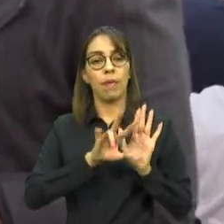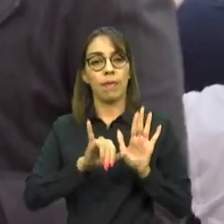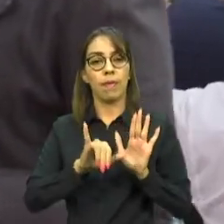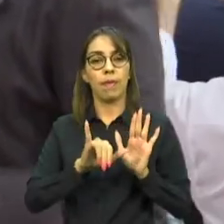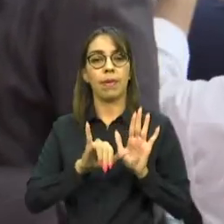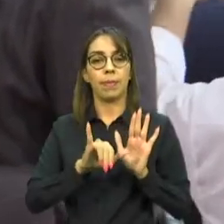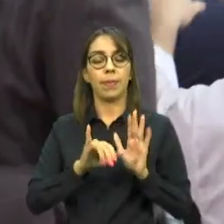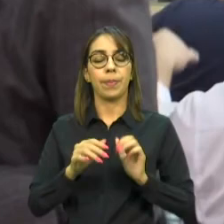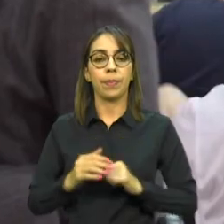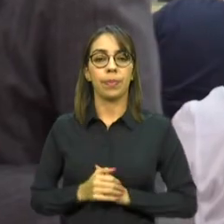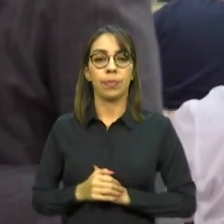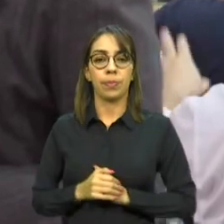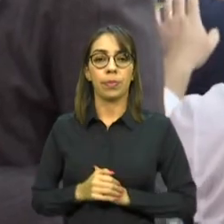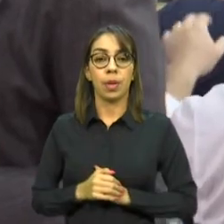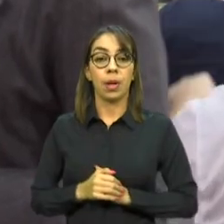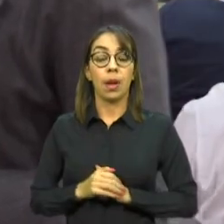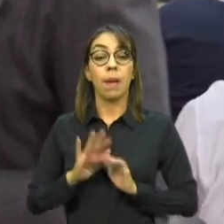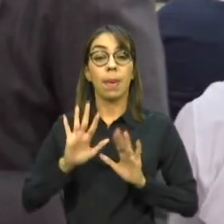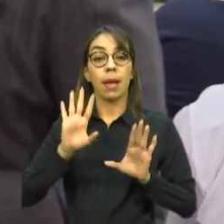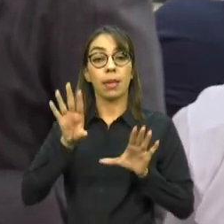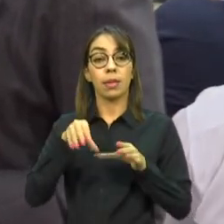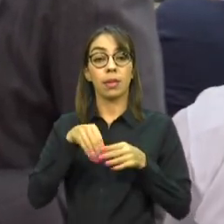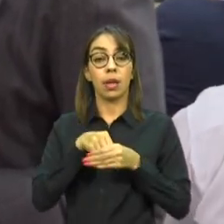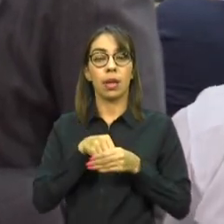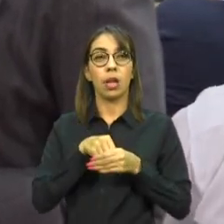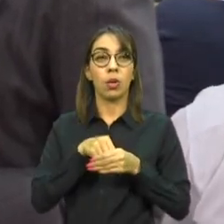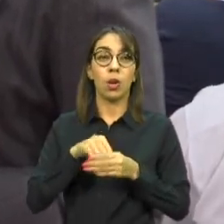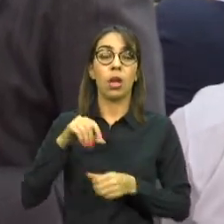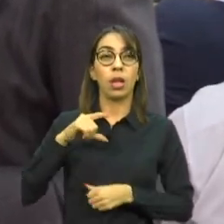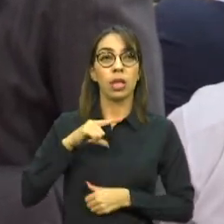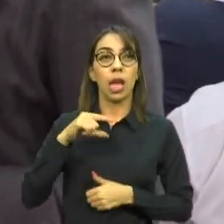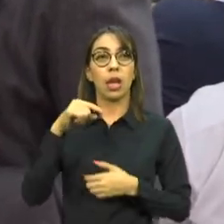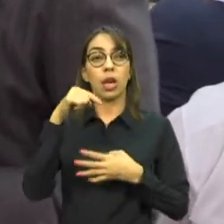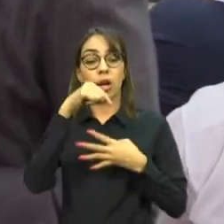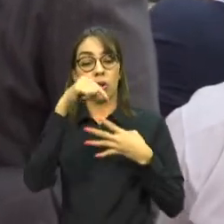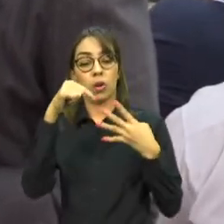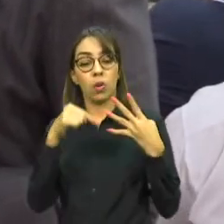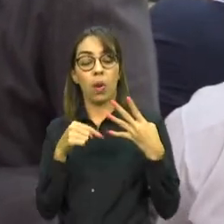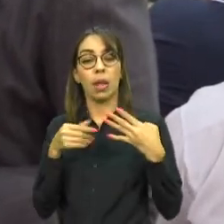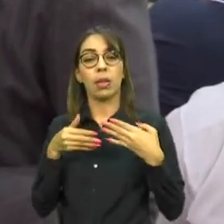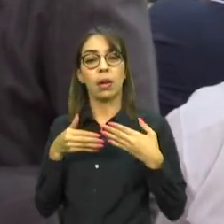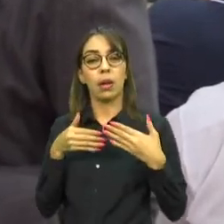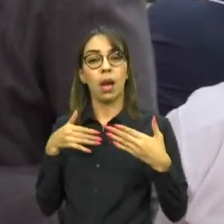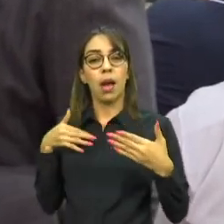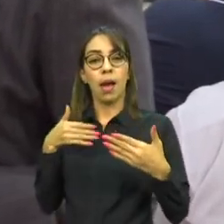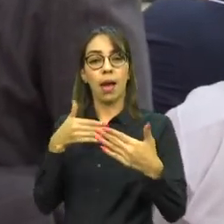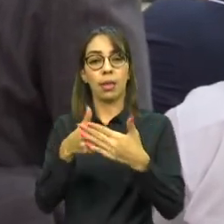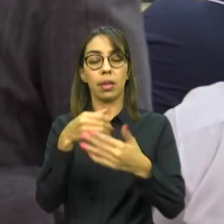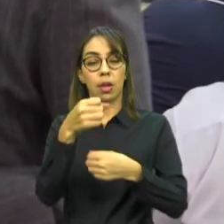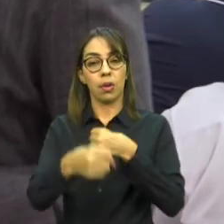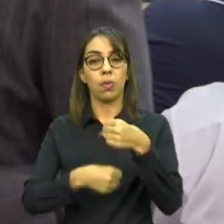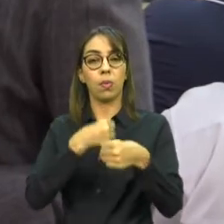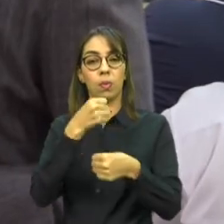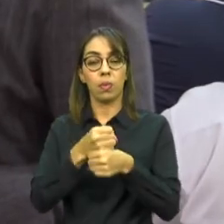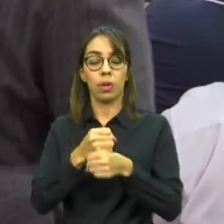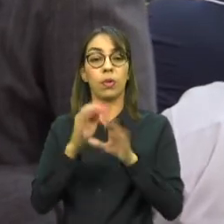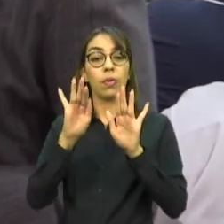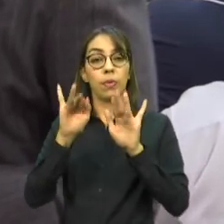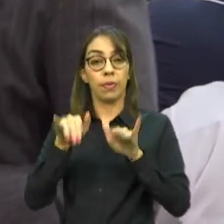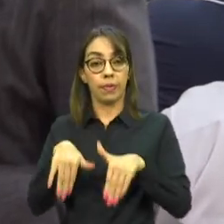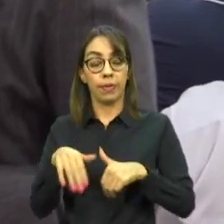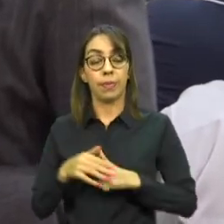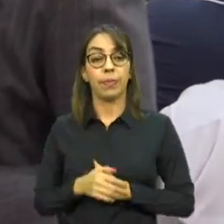itinerante dentre as quatro que serão realizadas até o final deste ano, né? Então, o município de